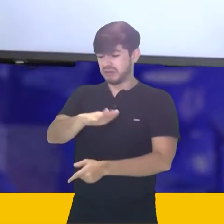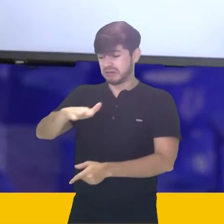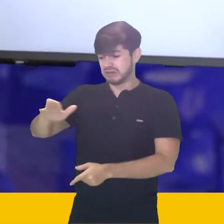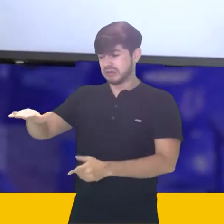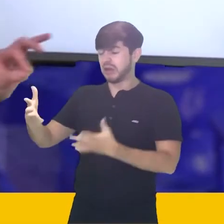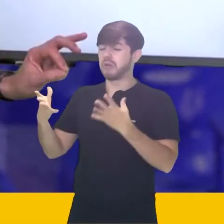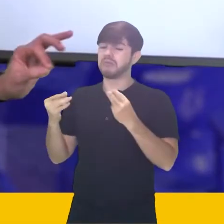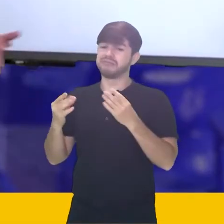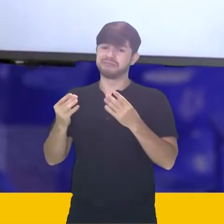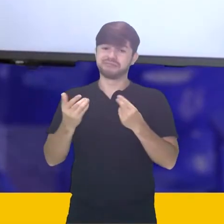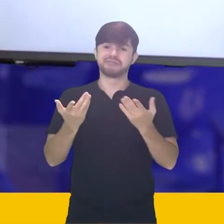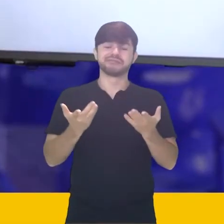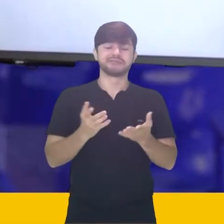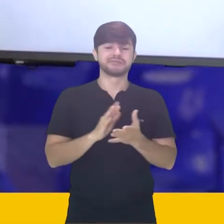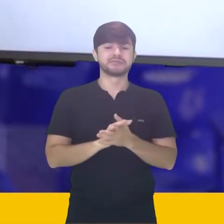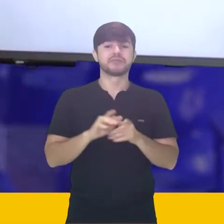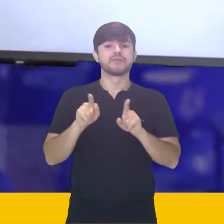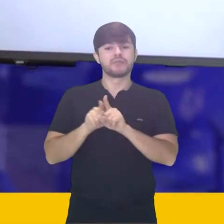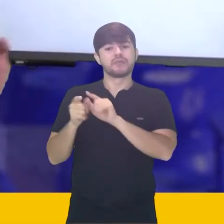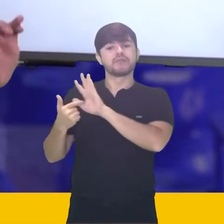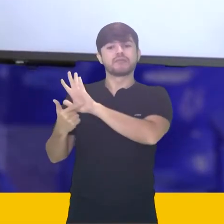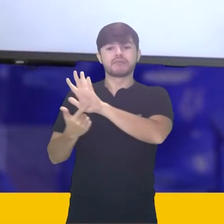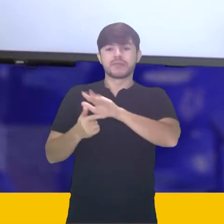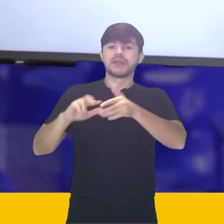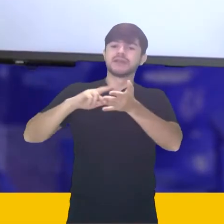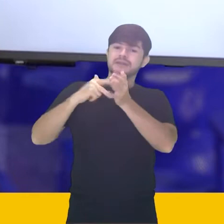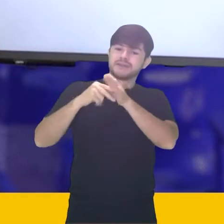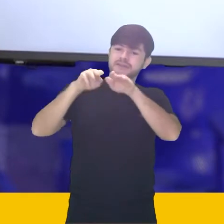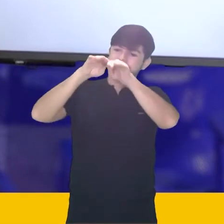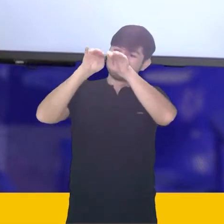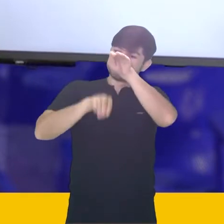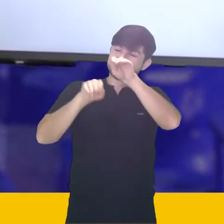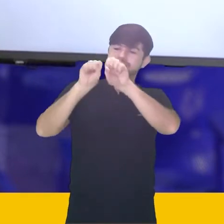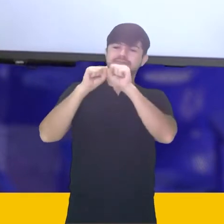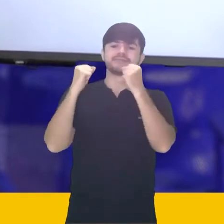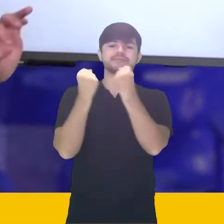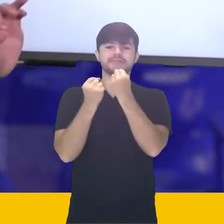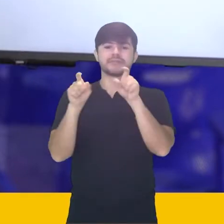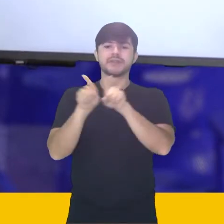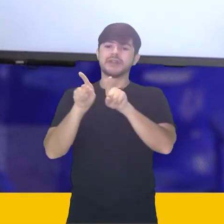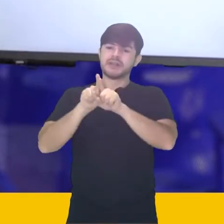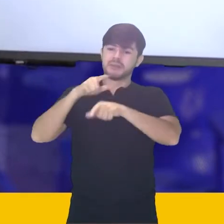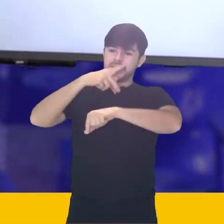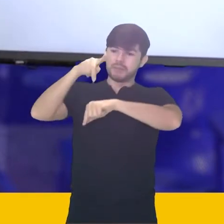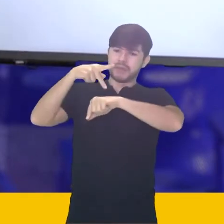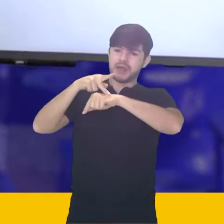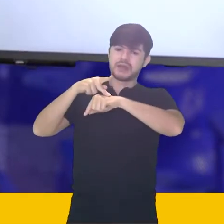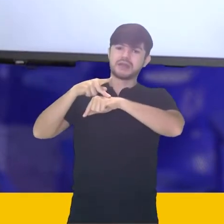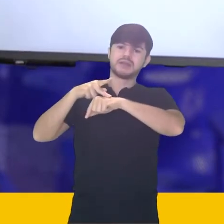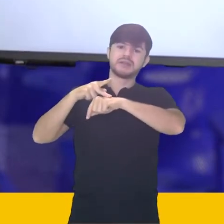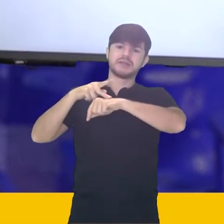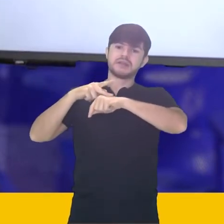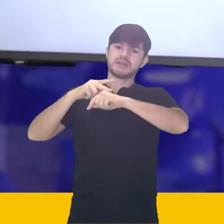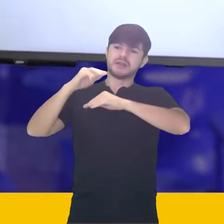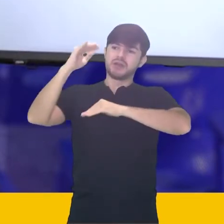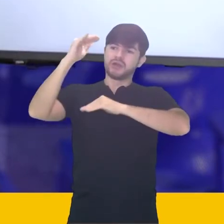observa esse outro dado que tem a ver também com a desigualdade e tem a ver com países menos desenvolvidos, ok?